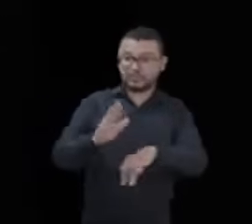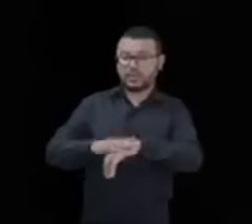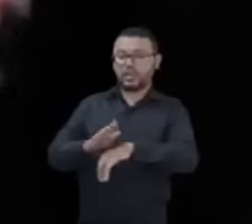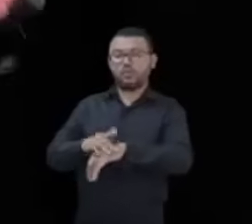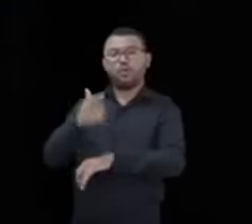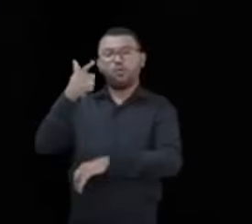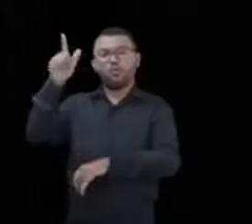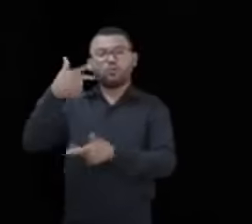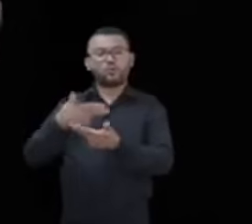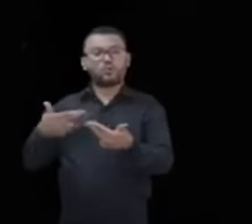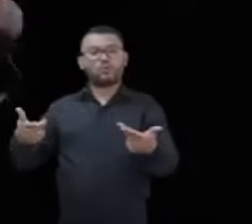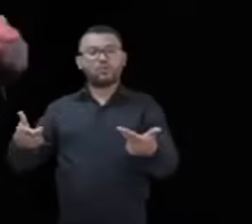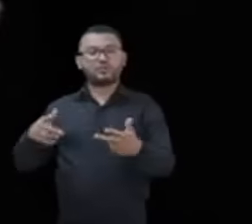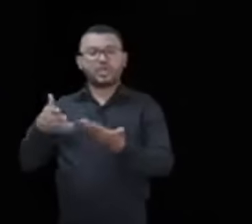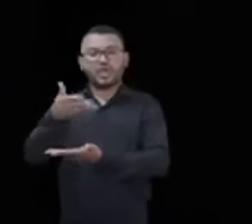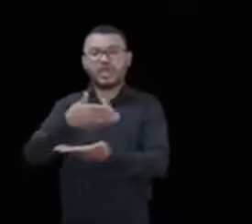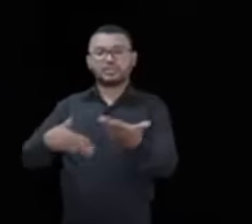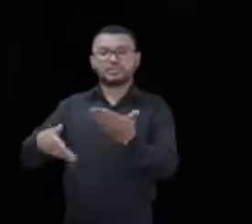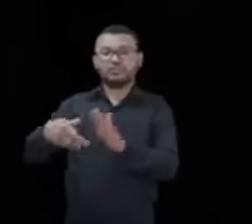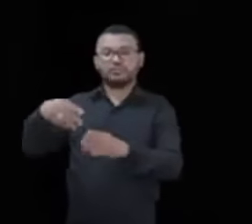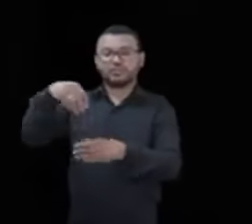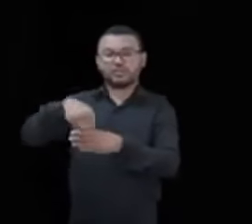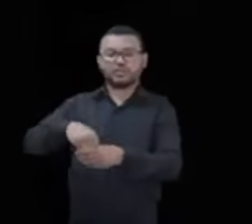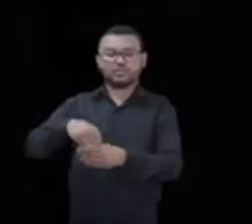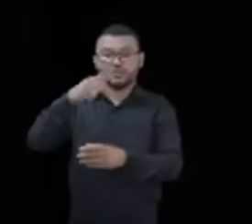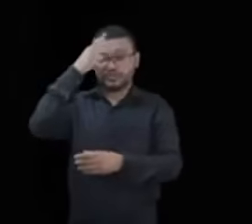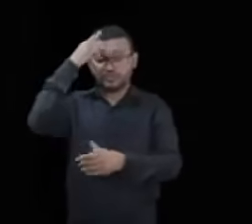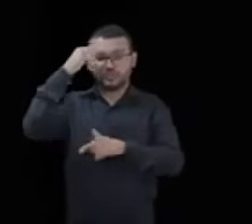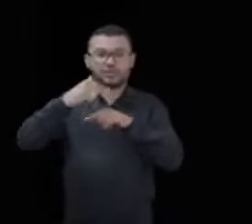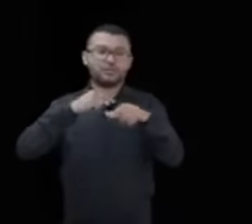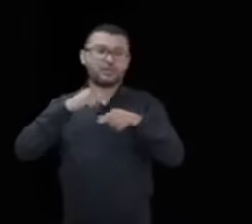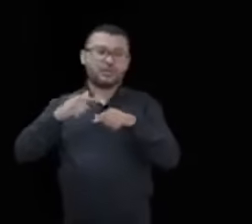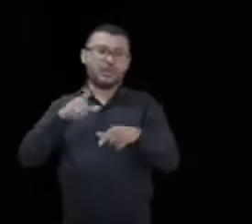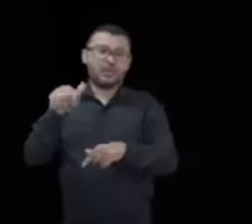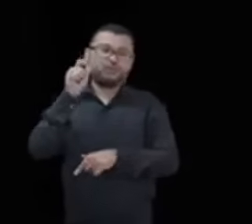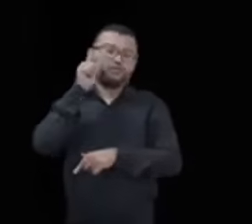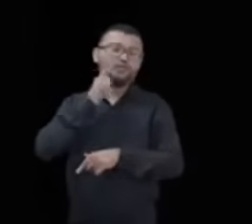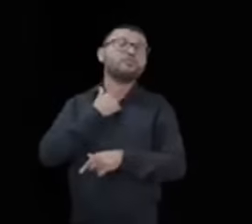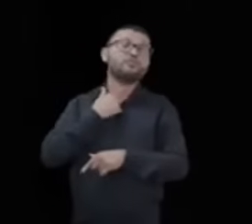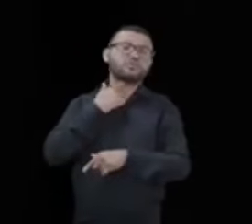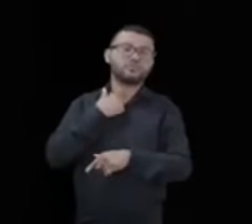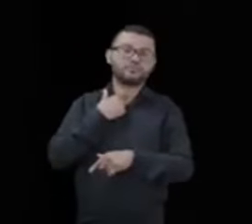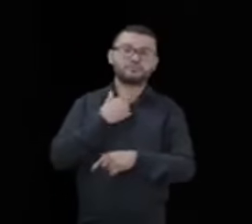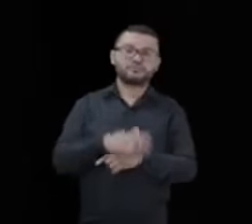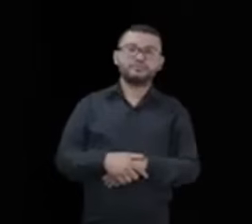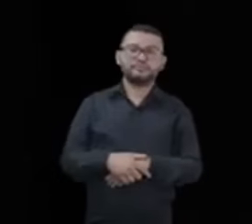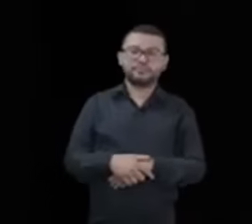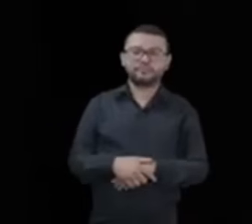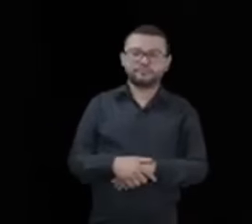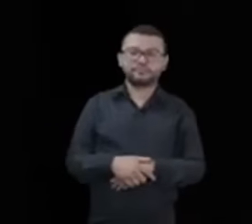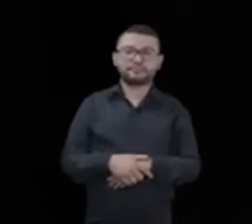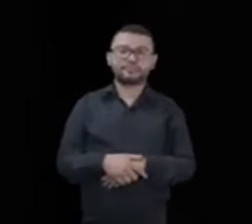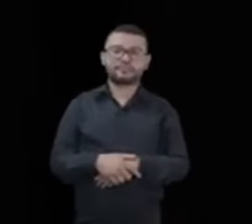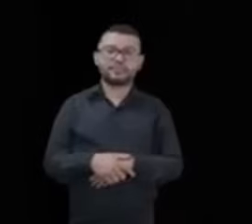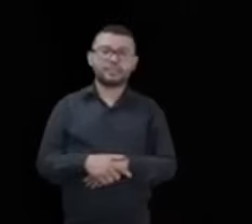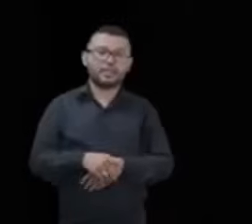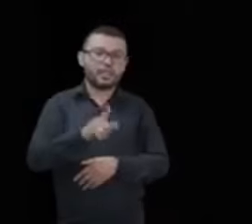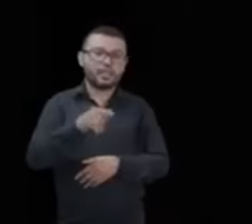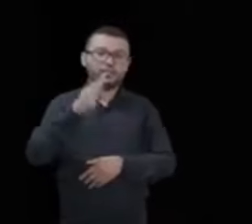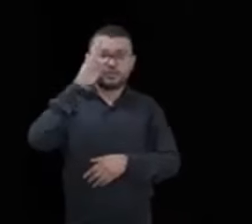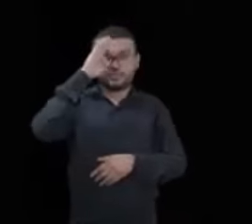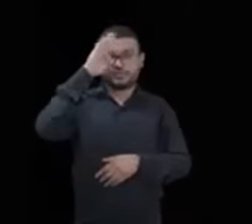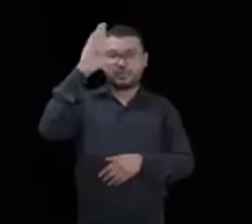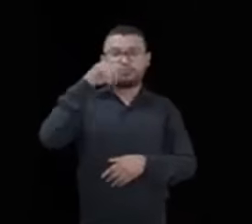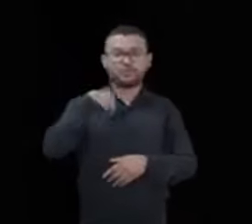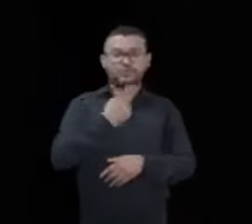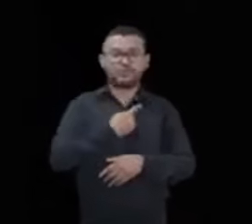será ocupado pelas relações que o trabalhador e a trabalhadora quiser construir. Esse debate é central e o PT tem que